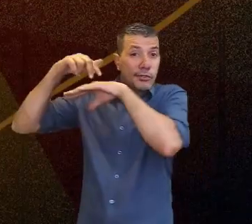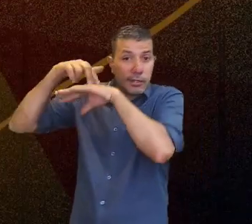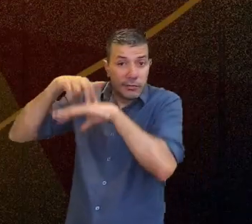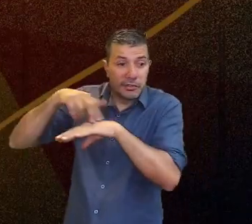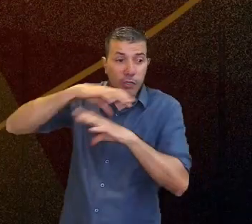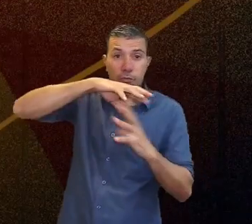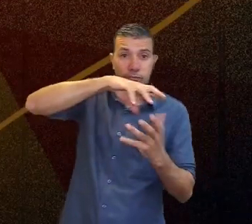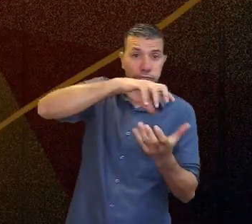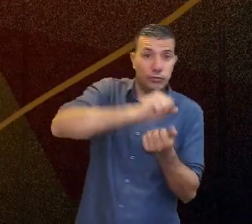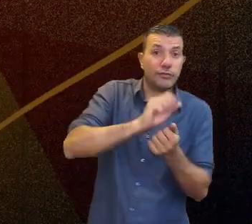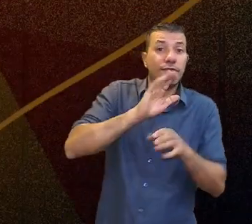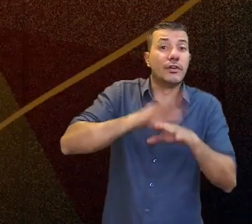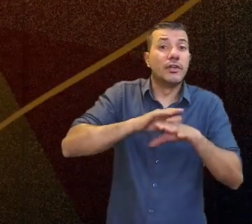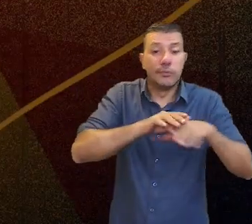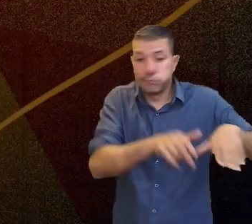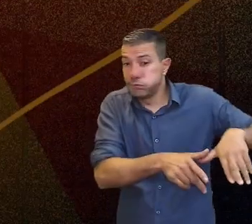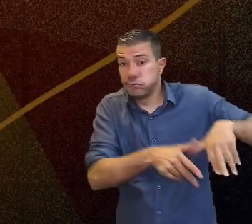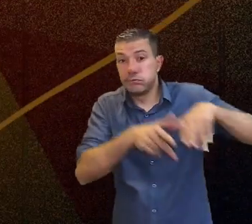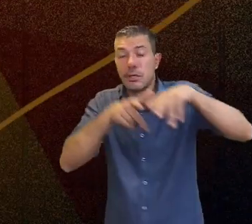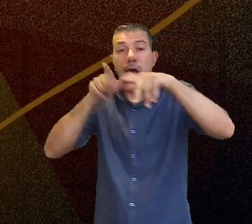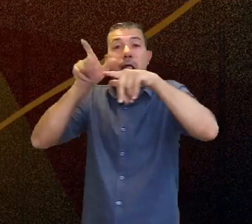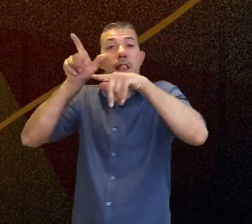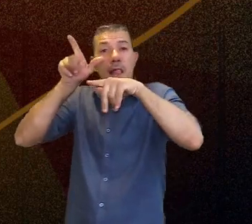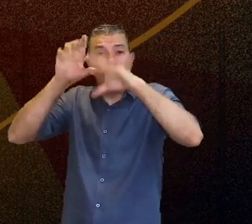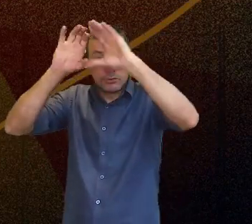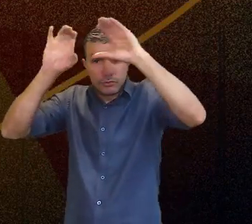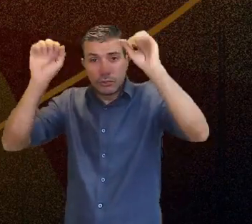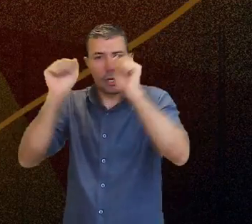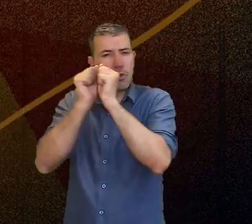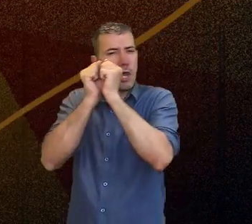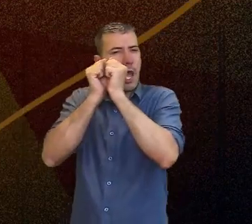tão abençoada e tão especial.